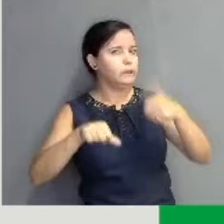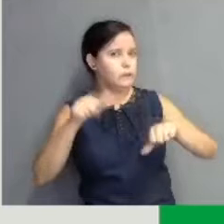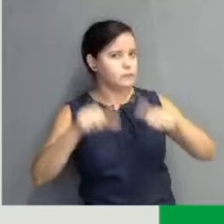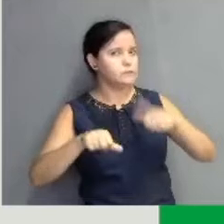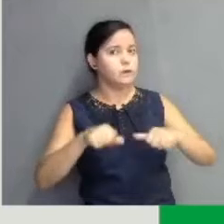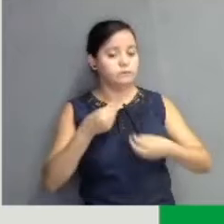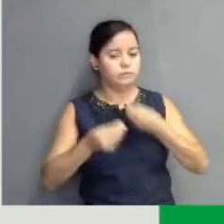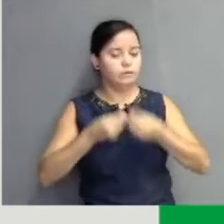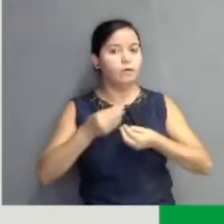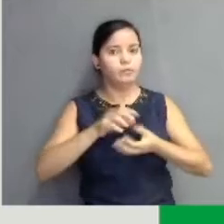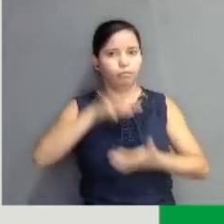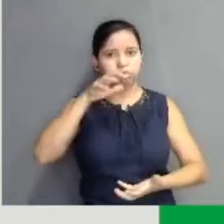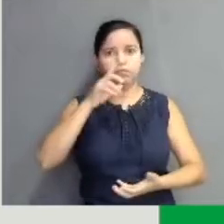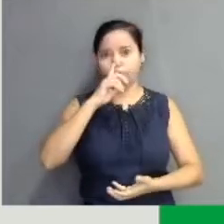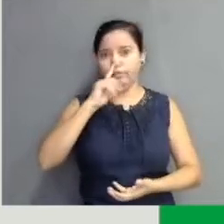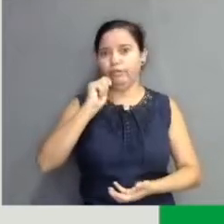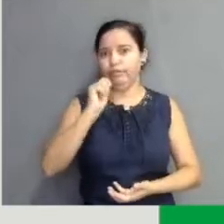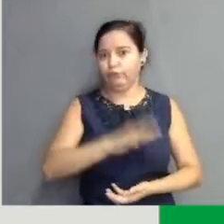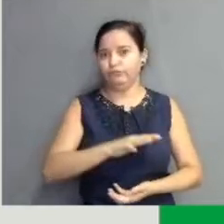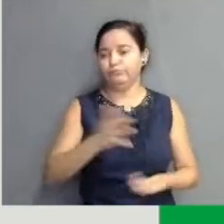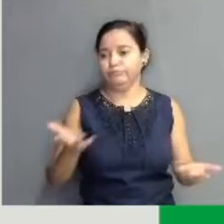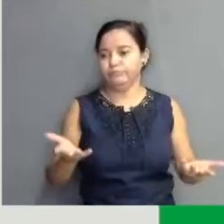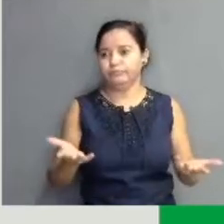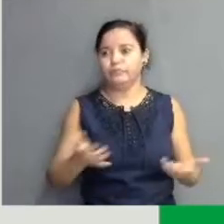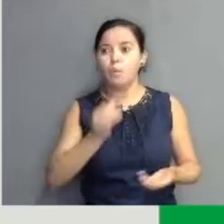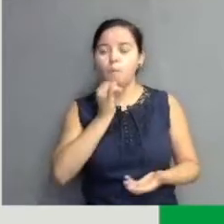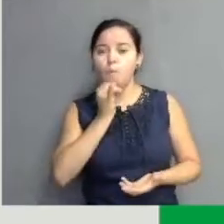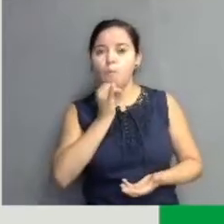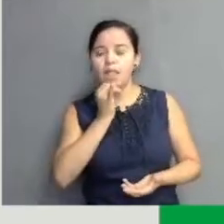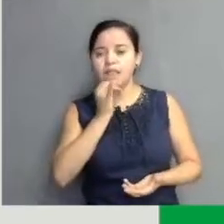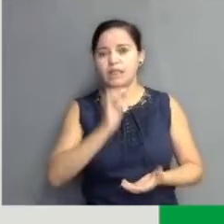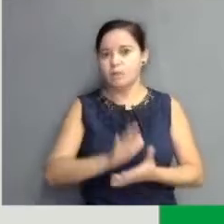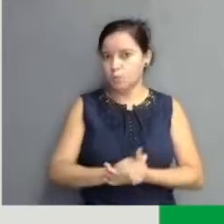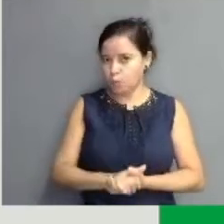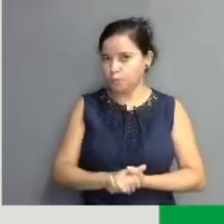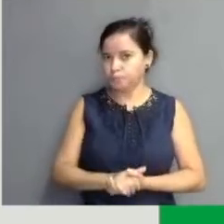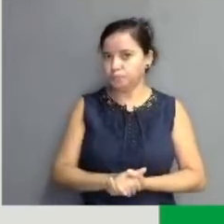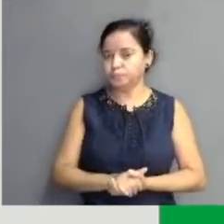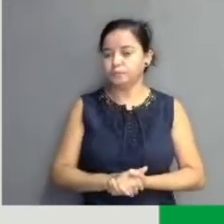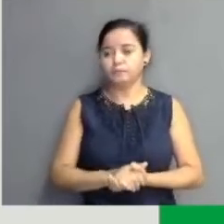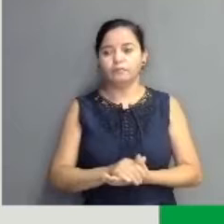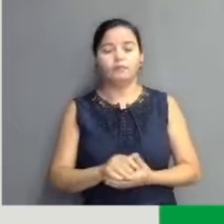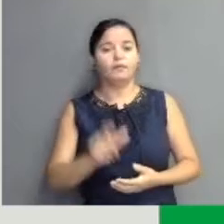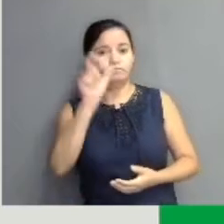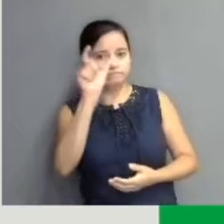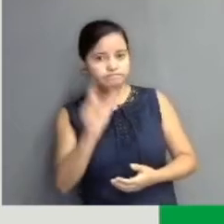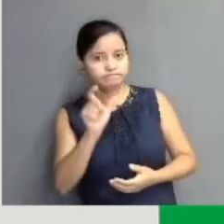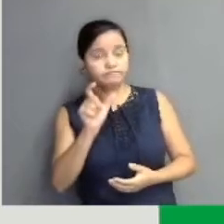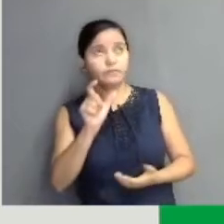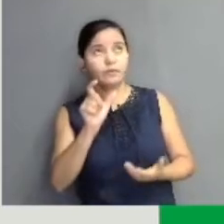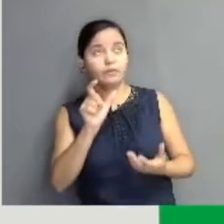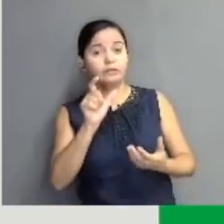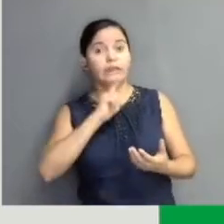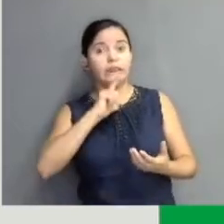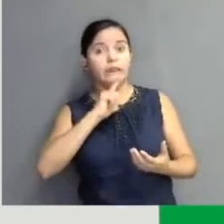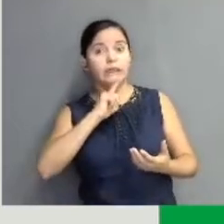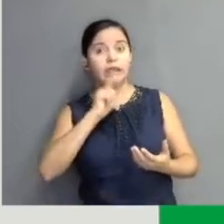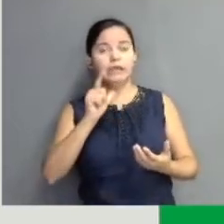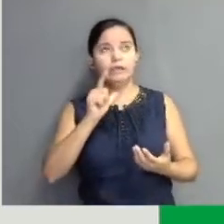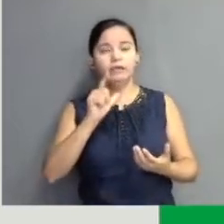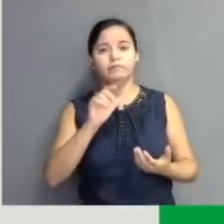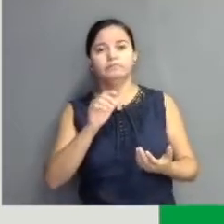lixo. E eu vou fazer aqui um exemplo aqui de um grande exemplo desse capitalismo